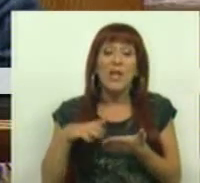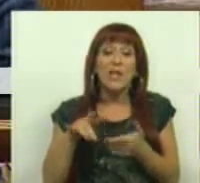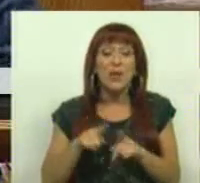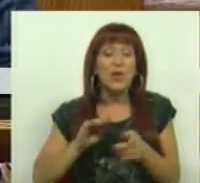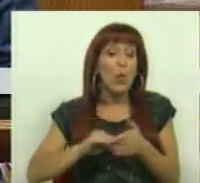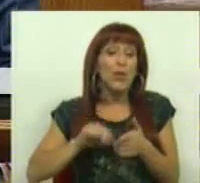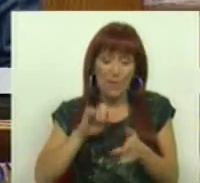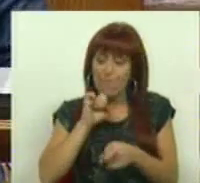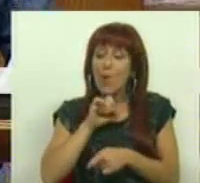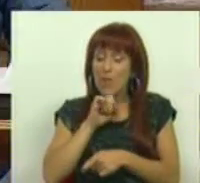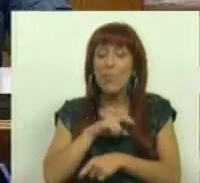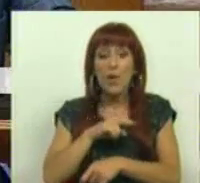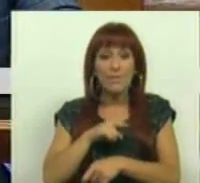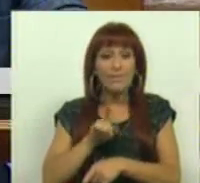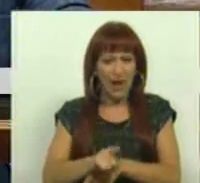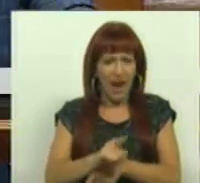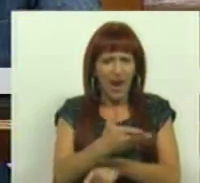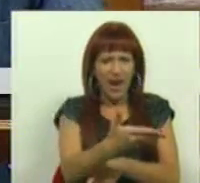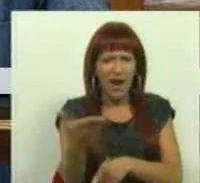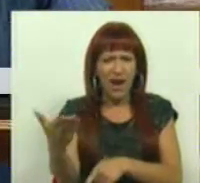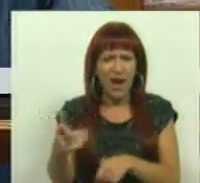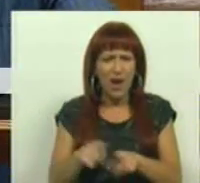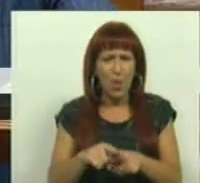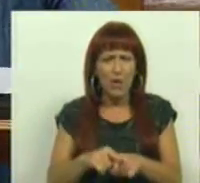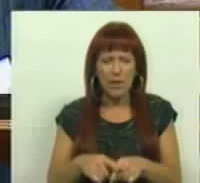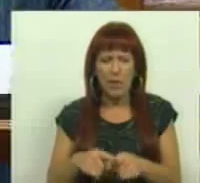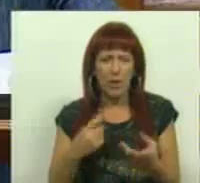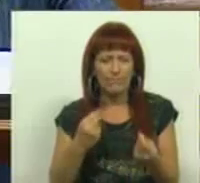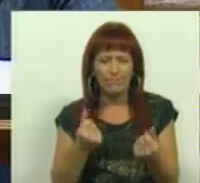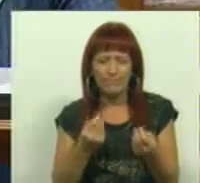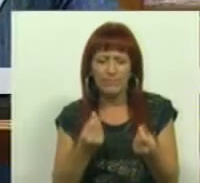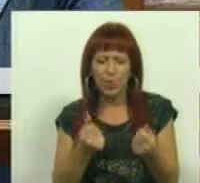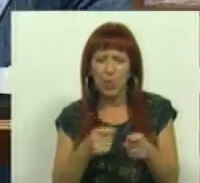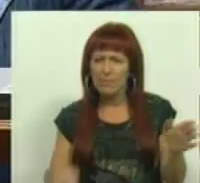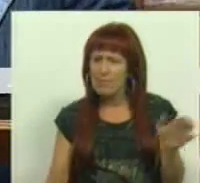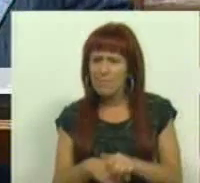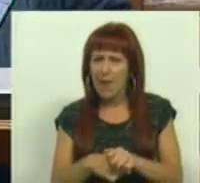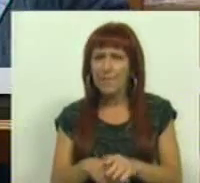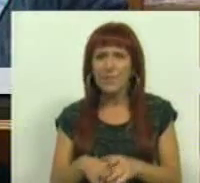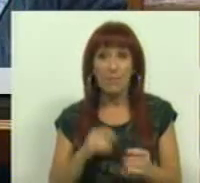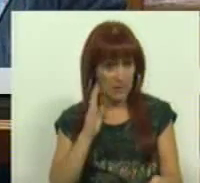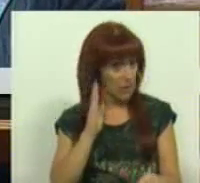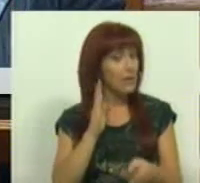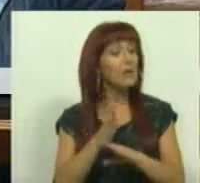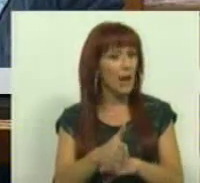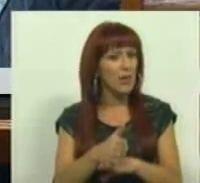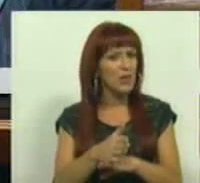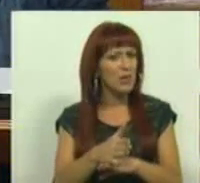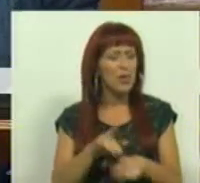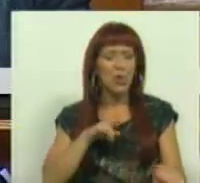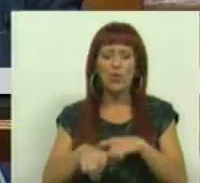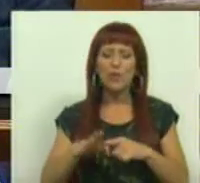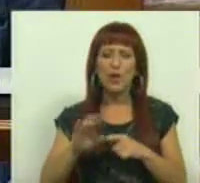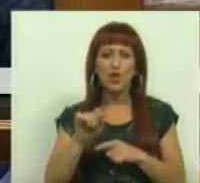situação contratual. Foi nestes tons ameaçadores, mas diretos, que o